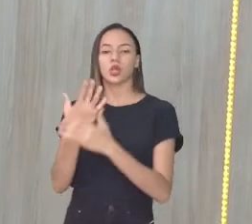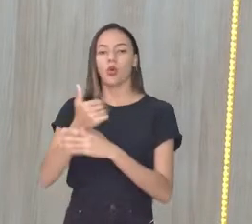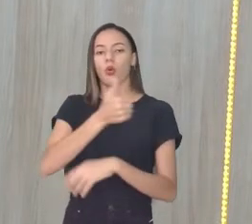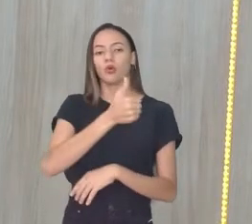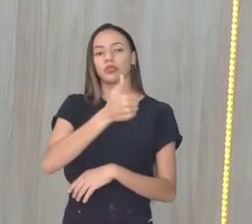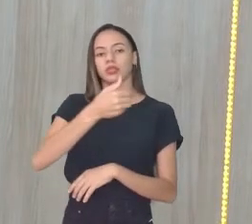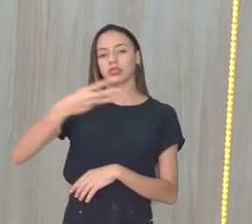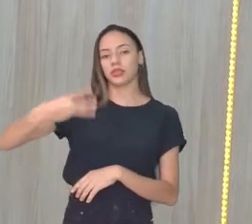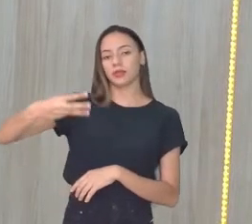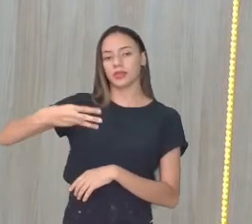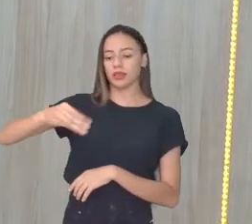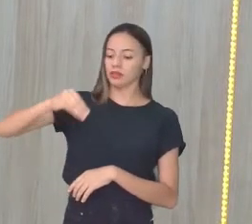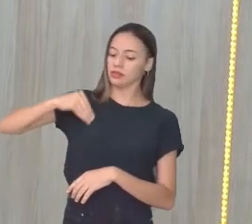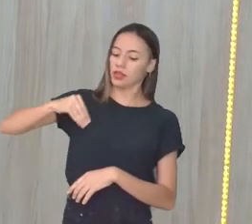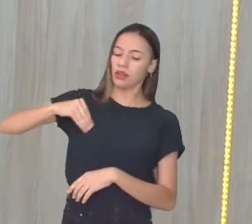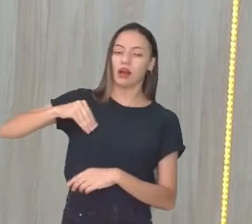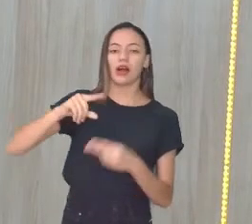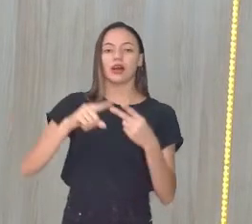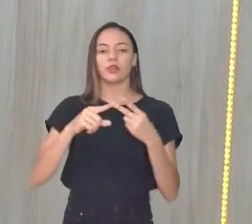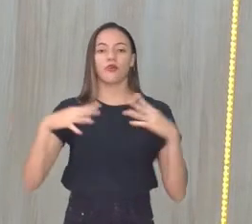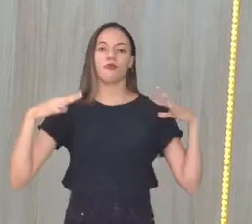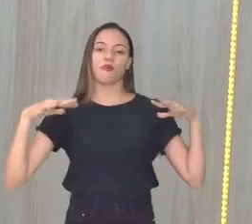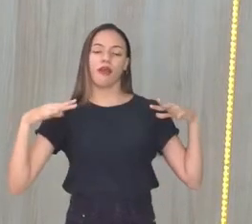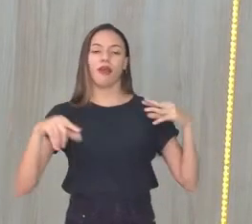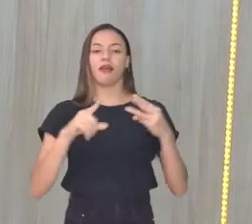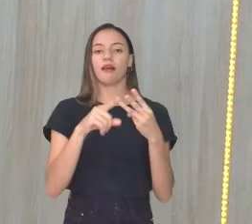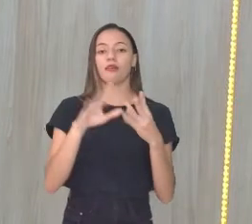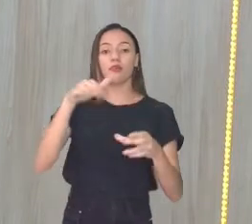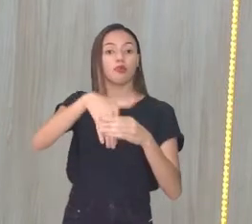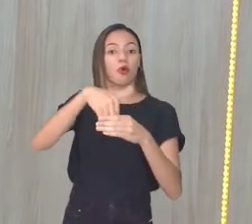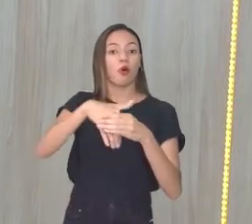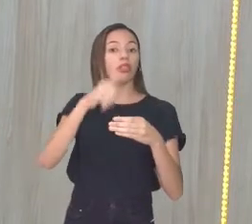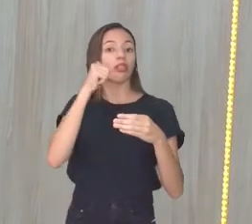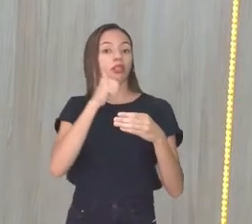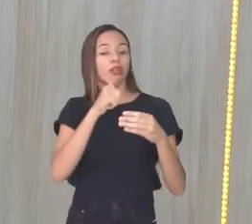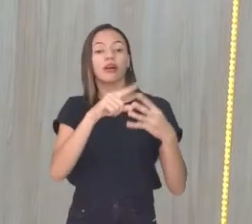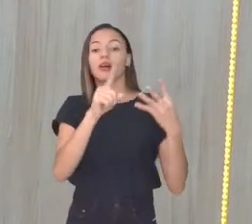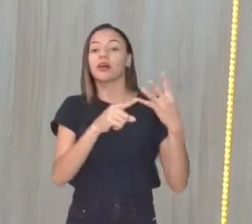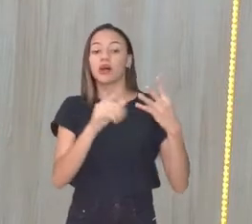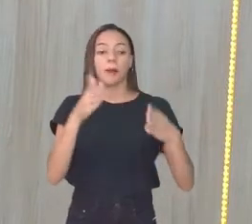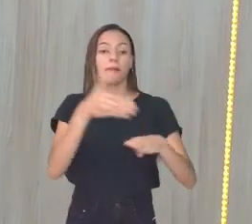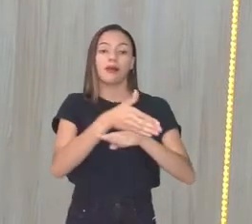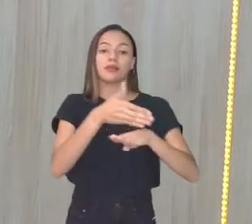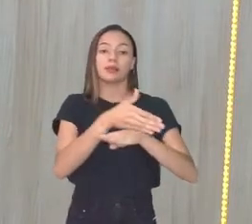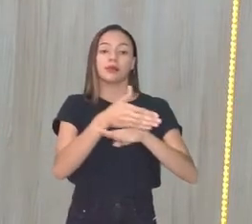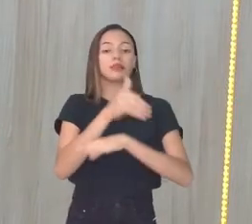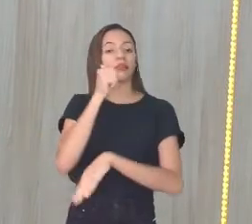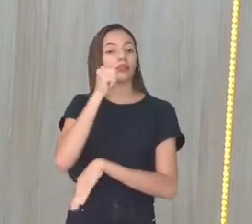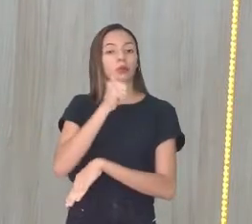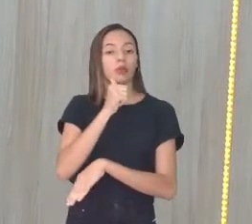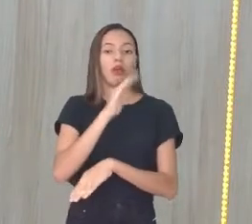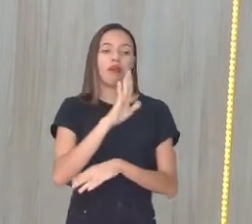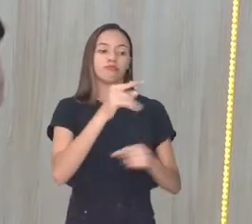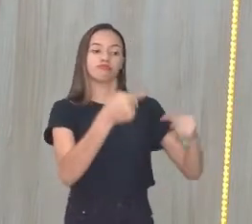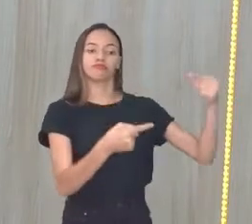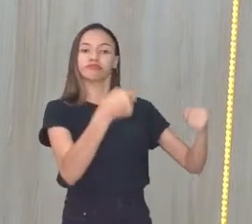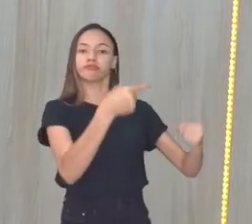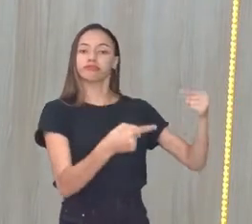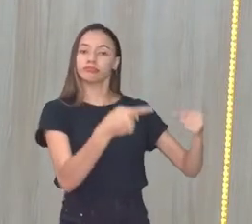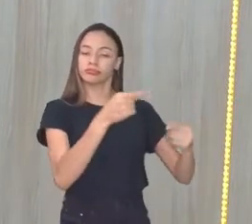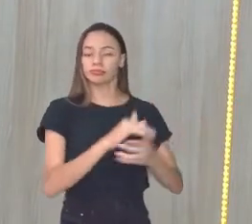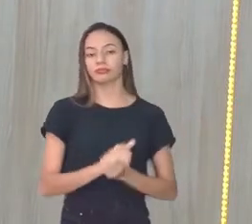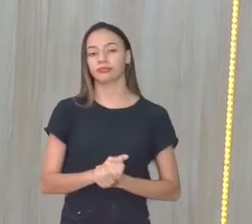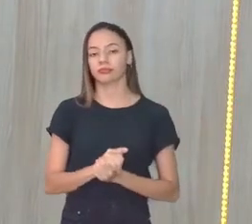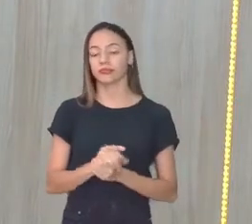né, férias, repouso remunerado, o voto feminino e a participação da mulher na política.